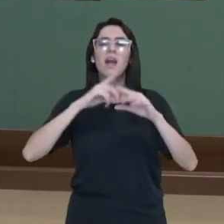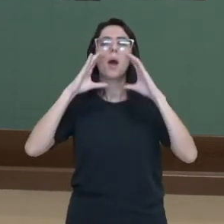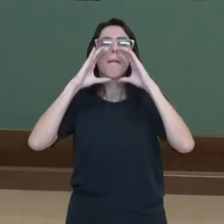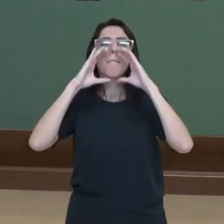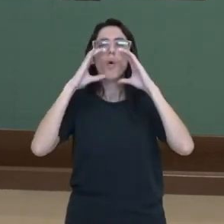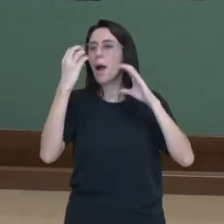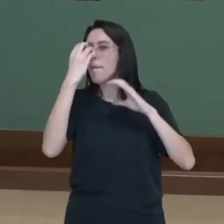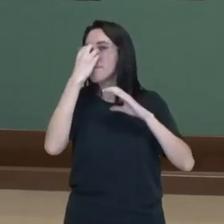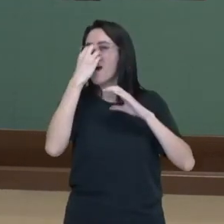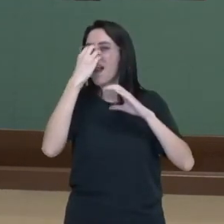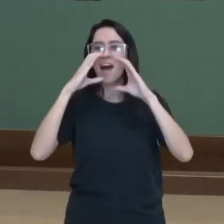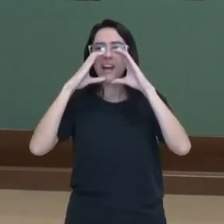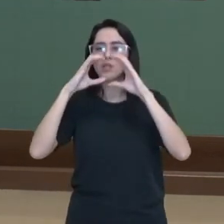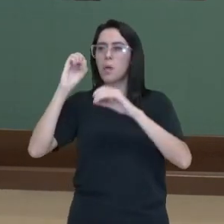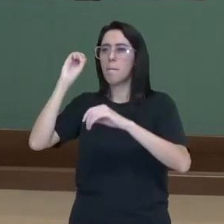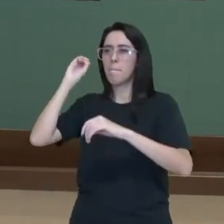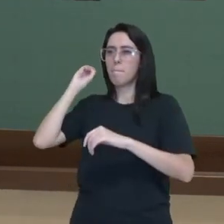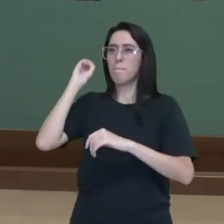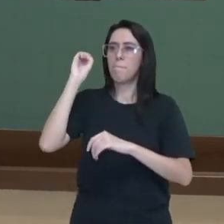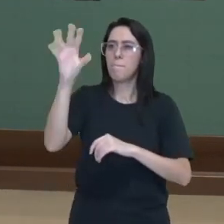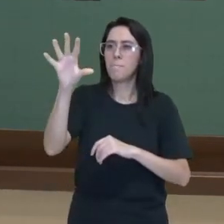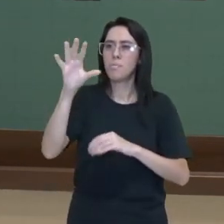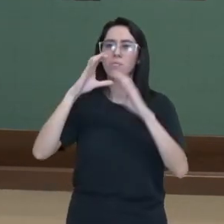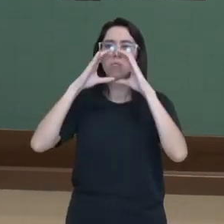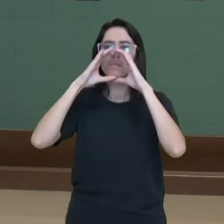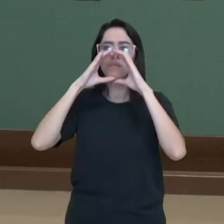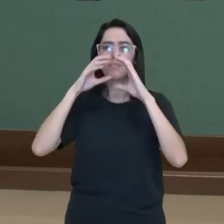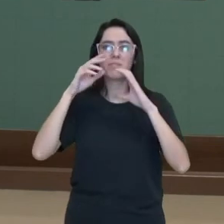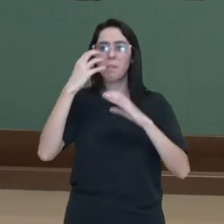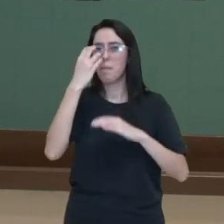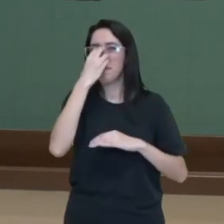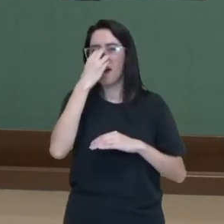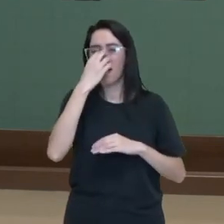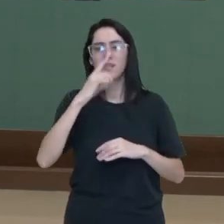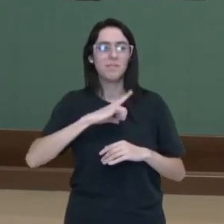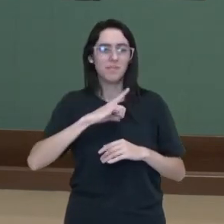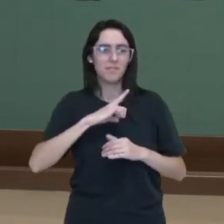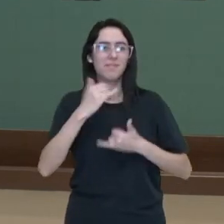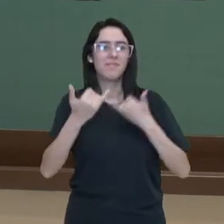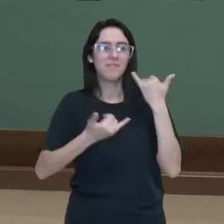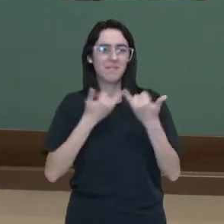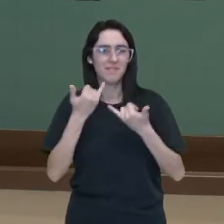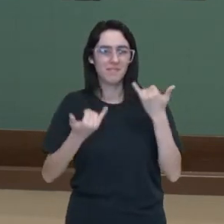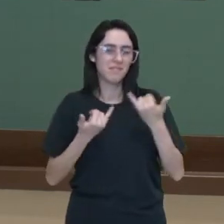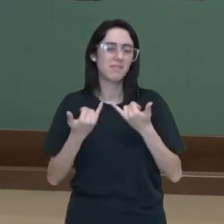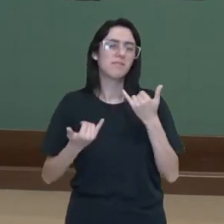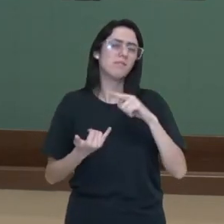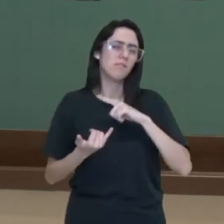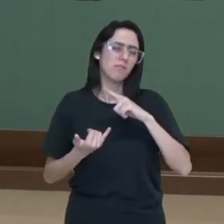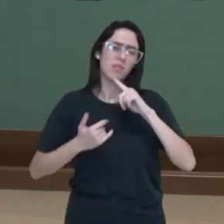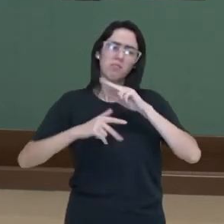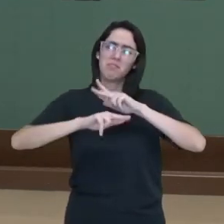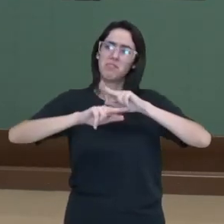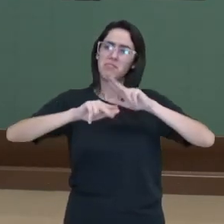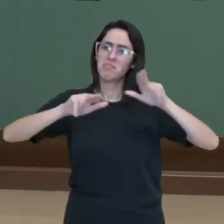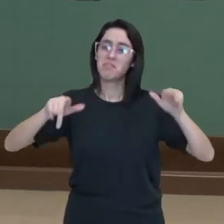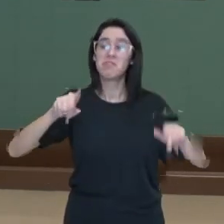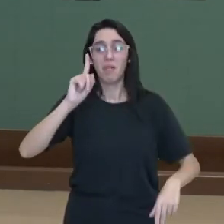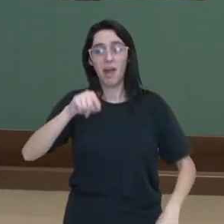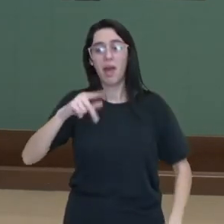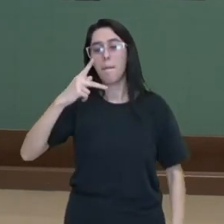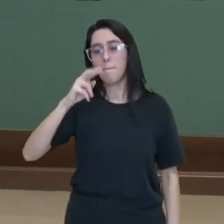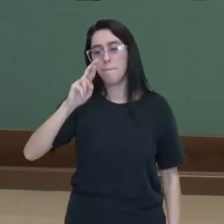Acertar a bolinha de meia, ou mesmo uma bolinha de borracha ali na boca do palhaço, né? Aquele quadro do palhaço, também é uma brincadeira